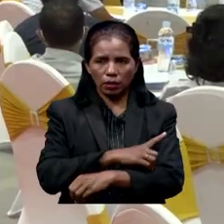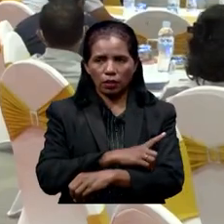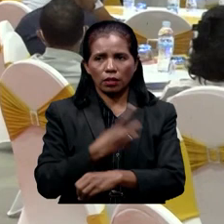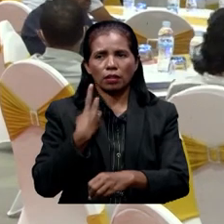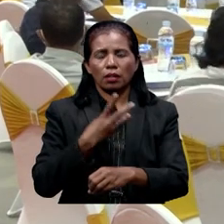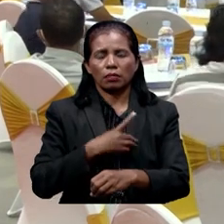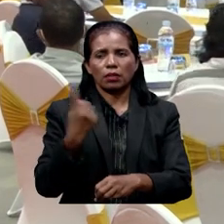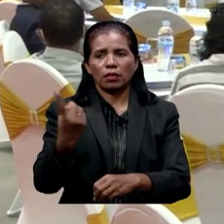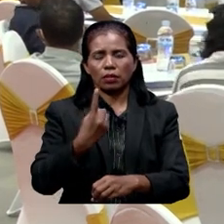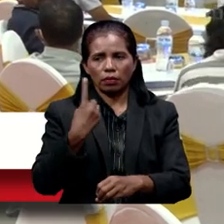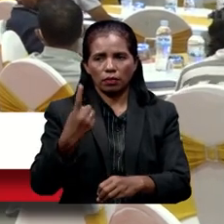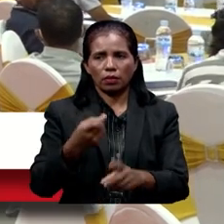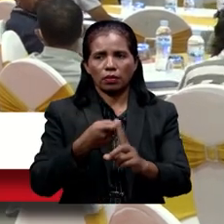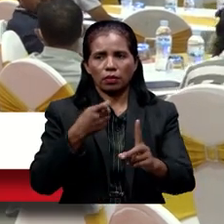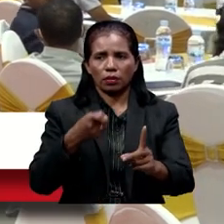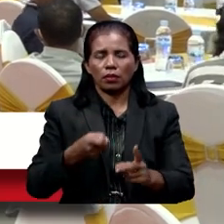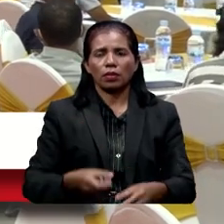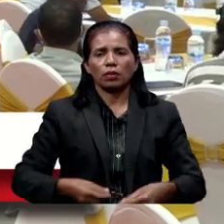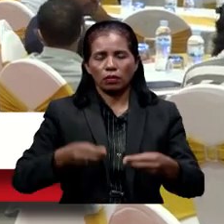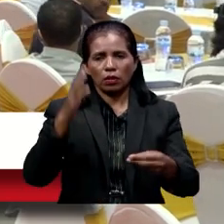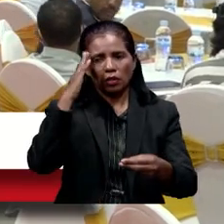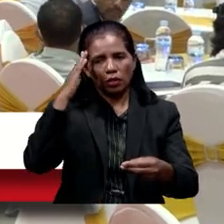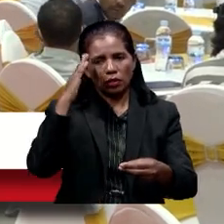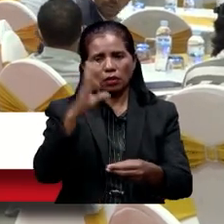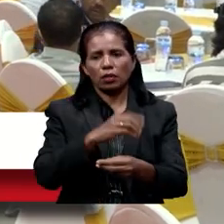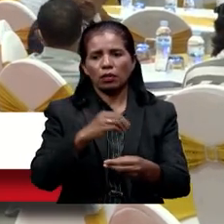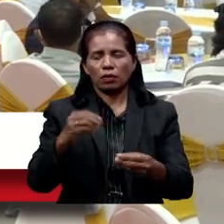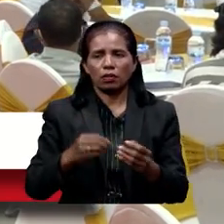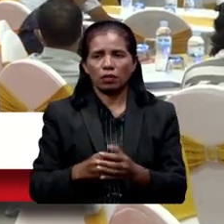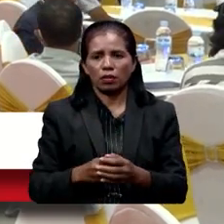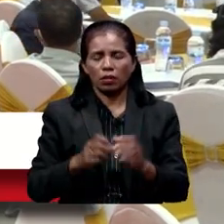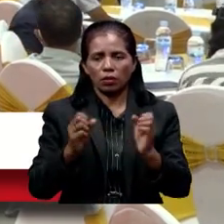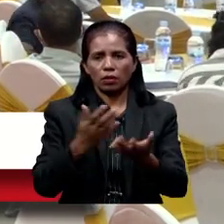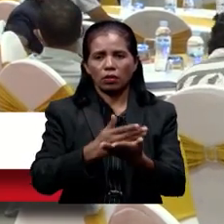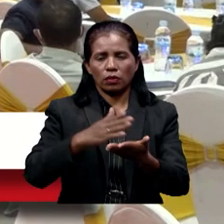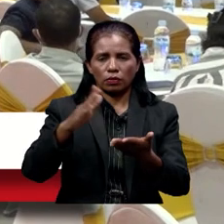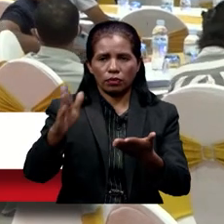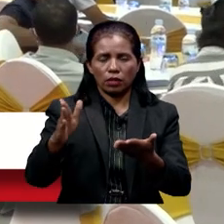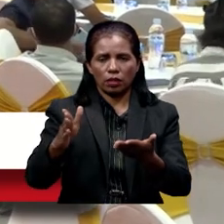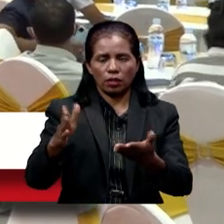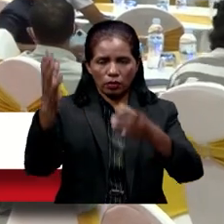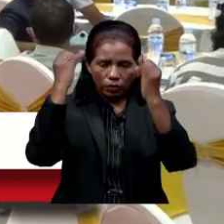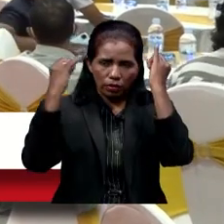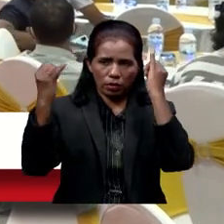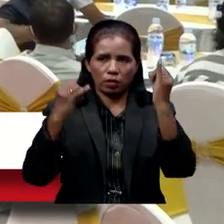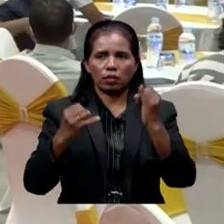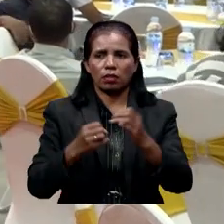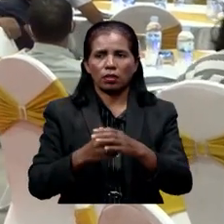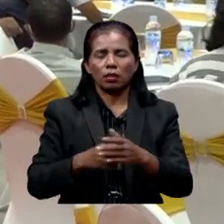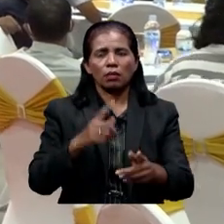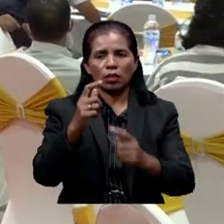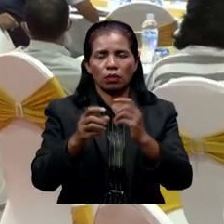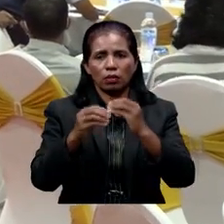minha empresa Etotelco anoi ala seminário né para tu sharing knowledge no no